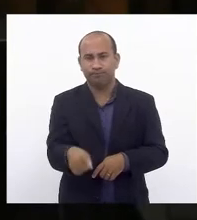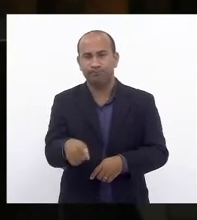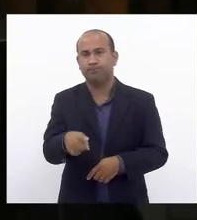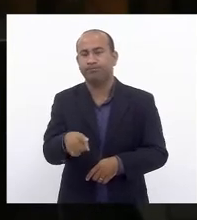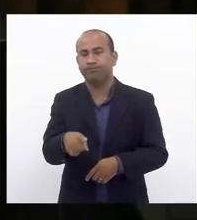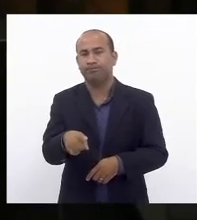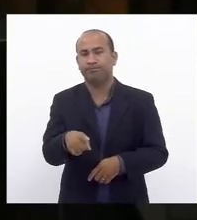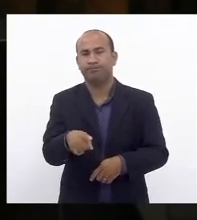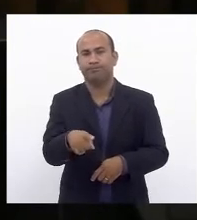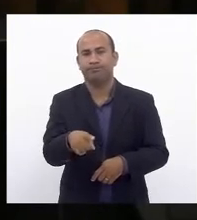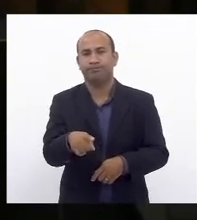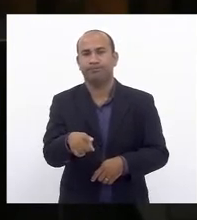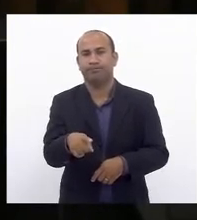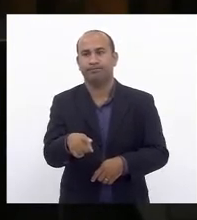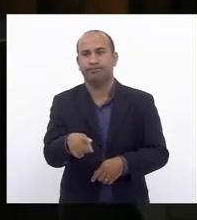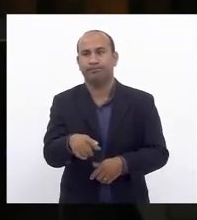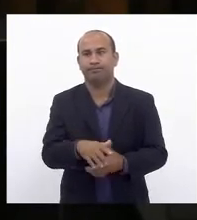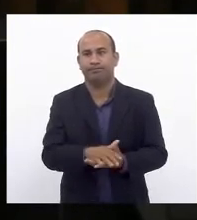extinto,